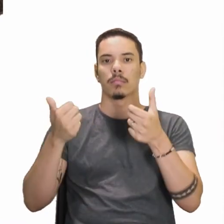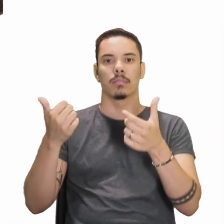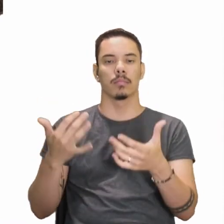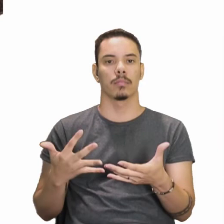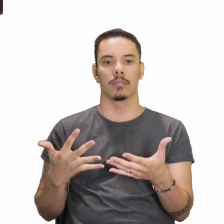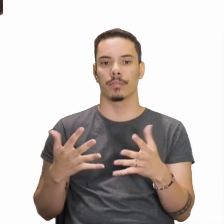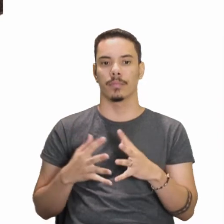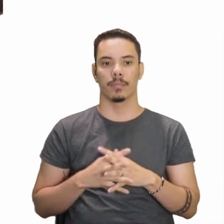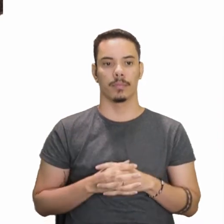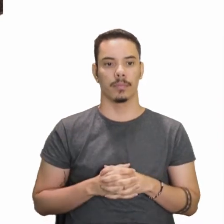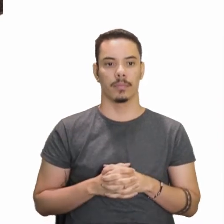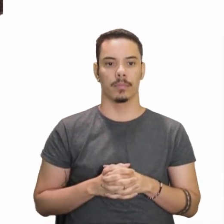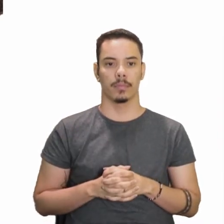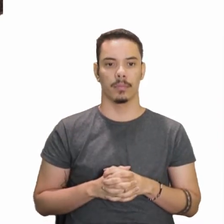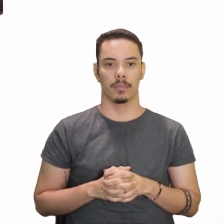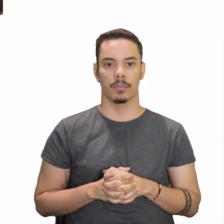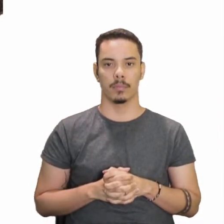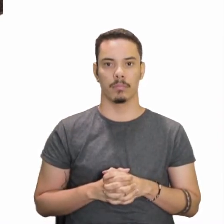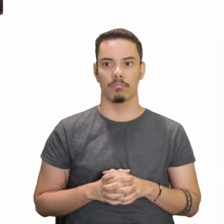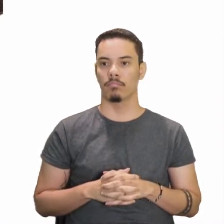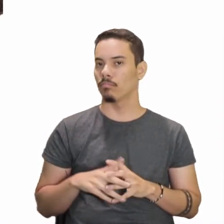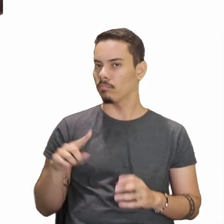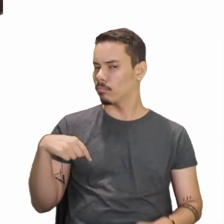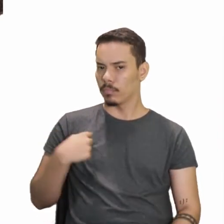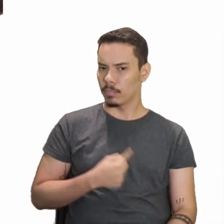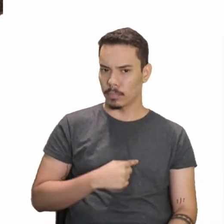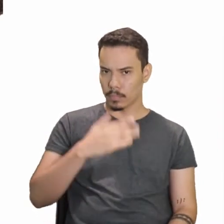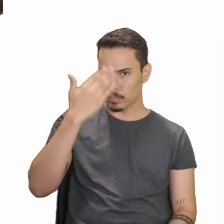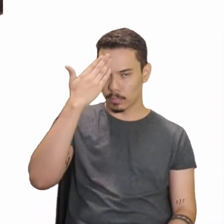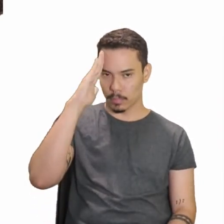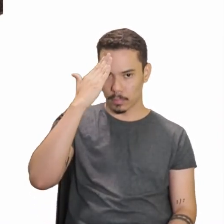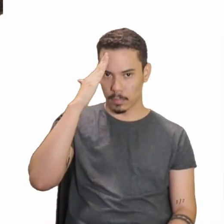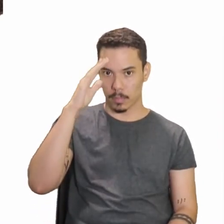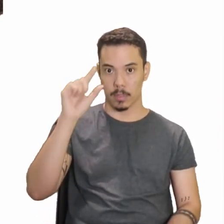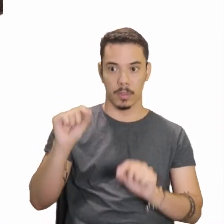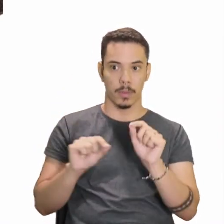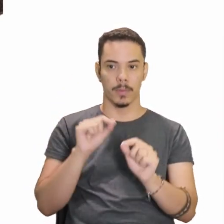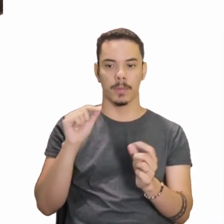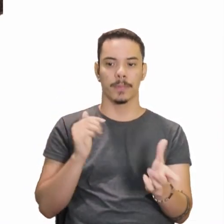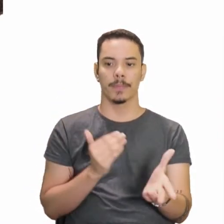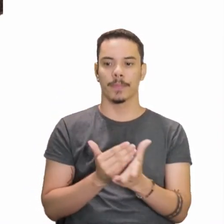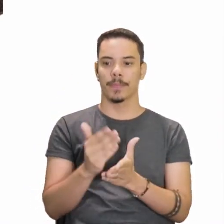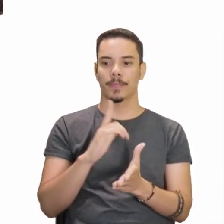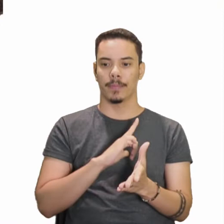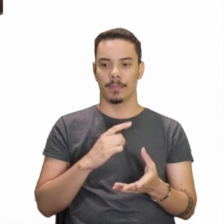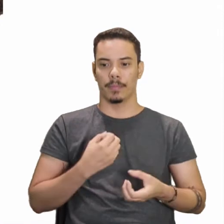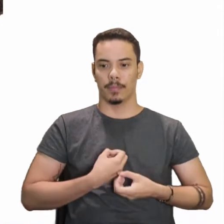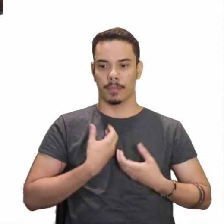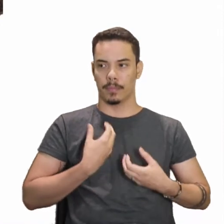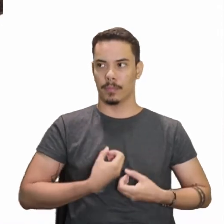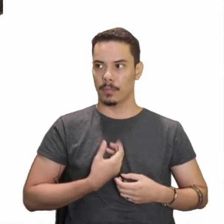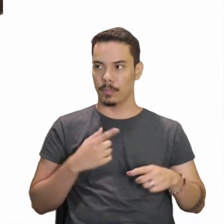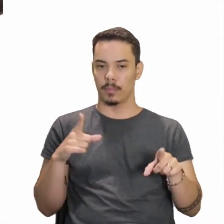um canto, certo? Para entendermos que, a partir daí, nós já vamos ter as